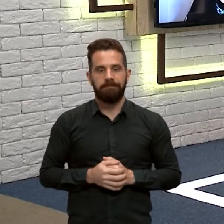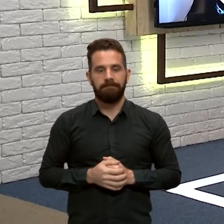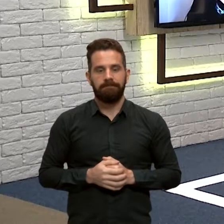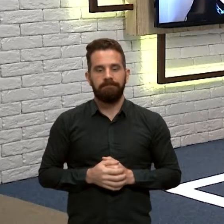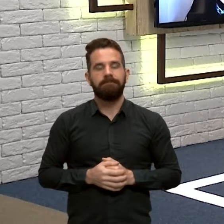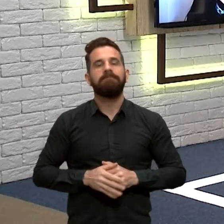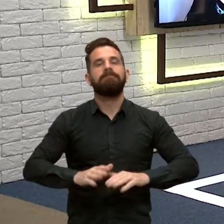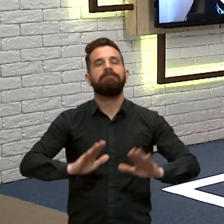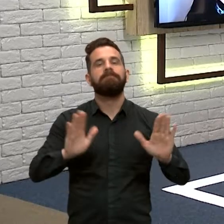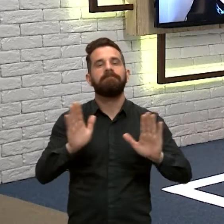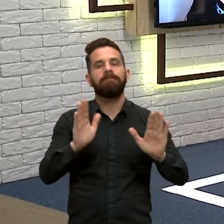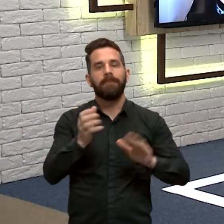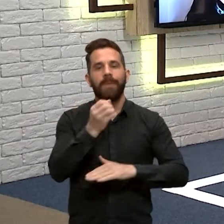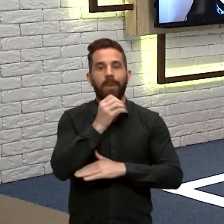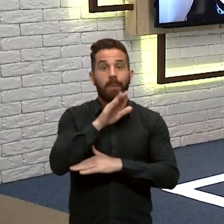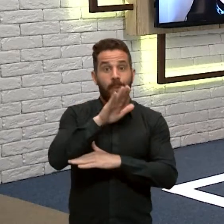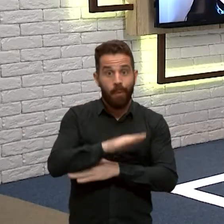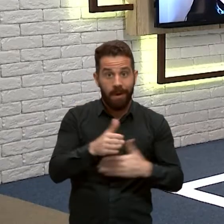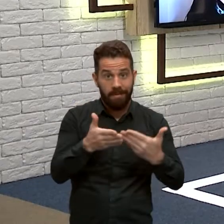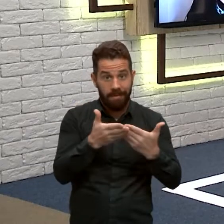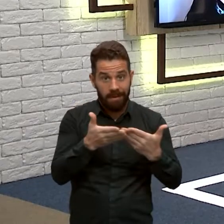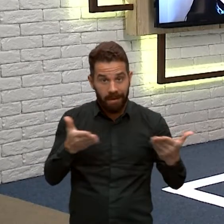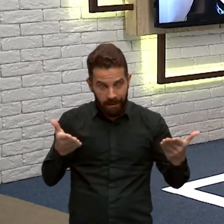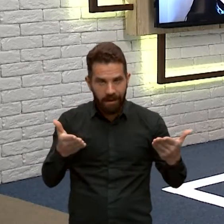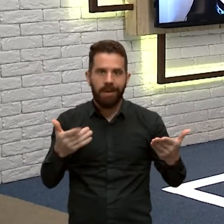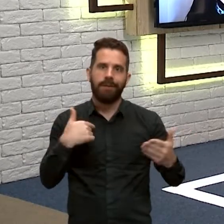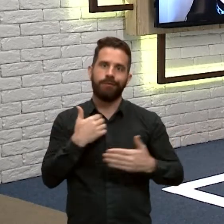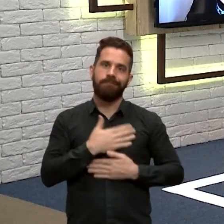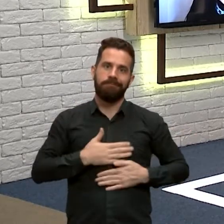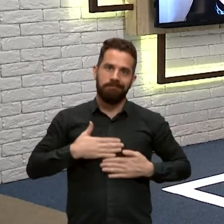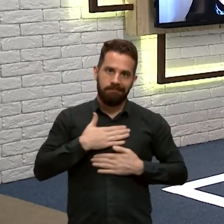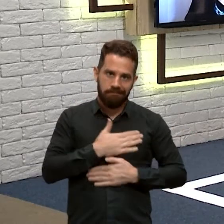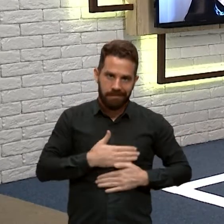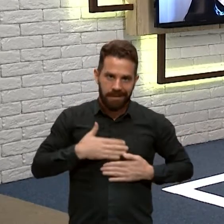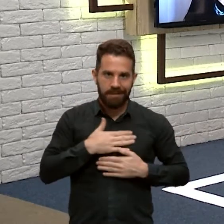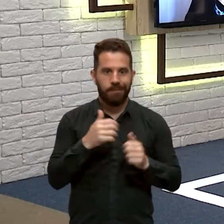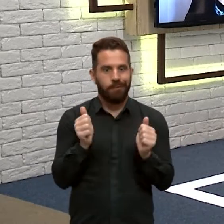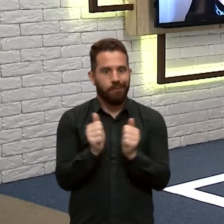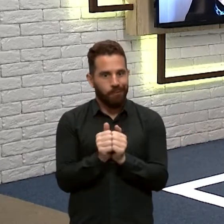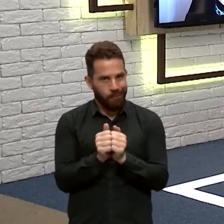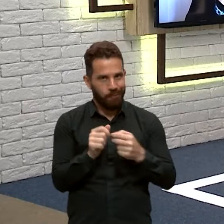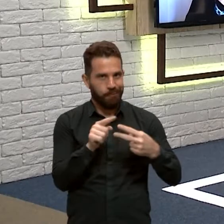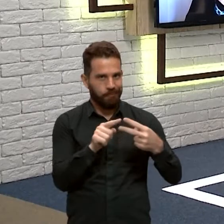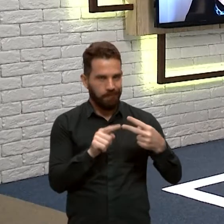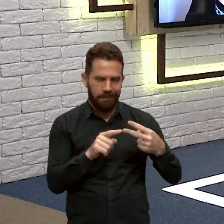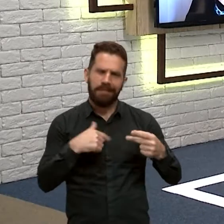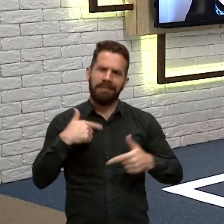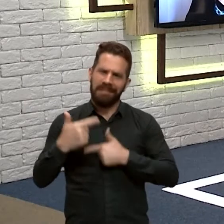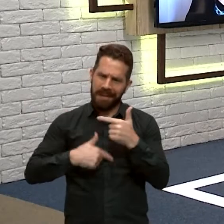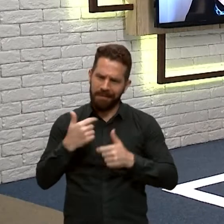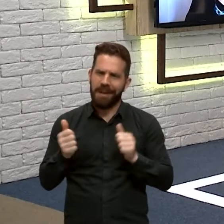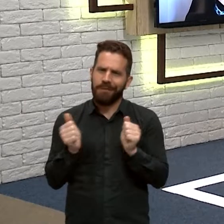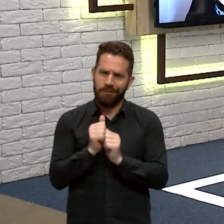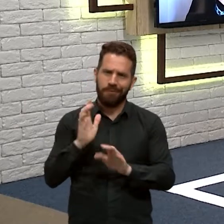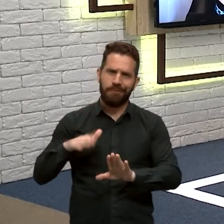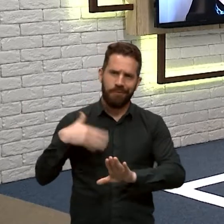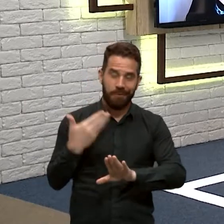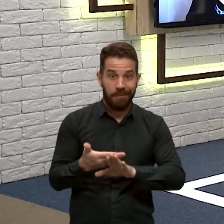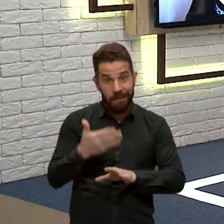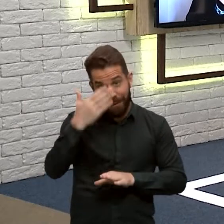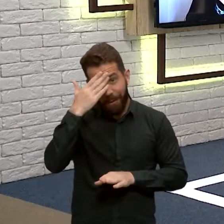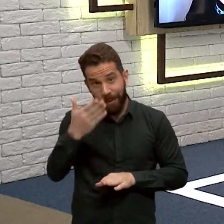Boa tarde, Camila. O prazer é todo meu estar aqui dividindo esse momento com minha parceira de trabalho, que é a Bárbara. Boa tarde a todos